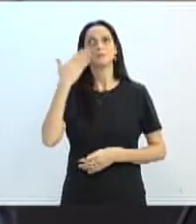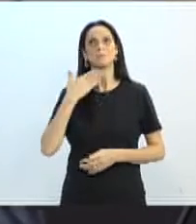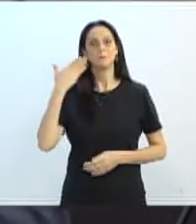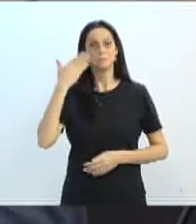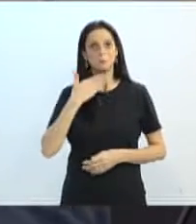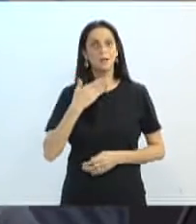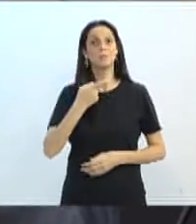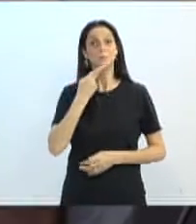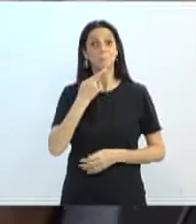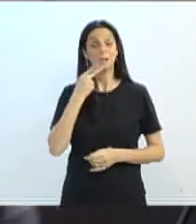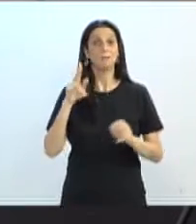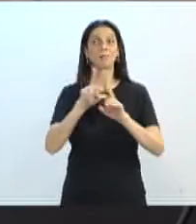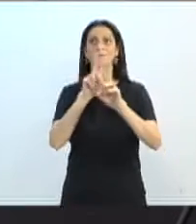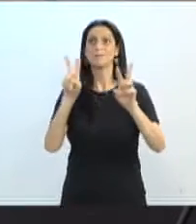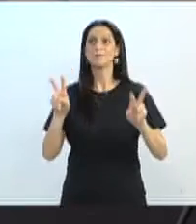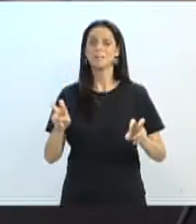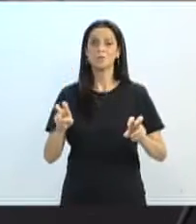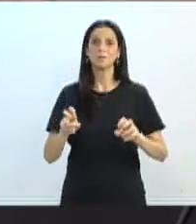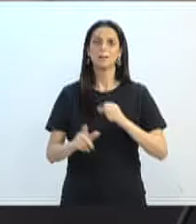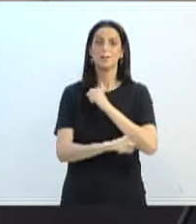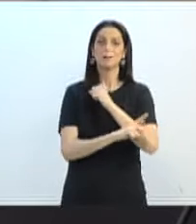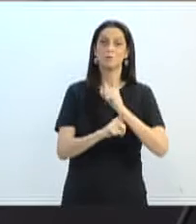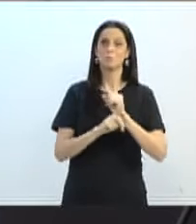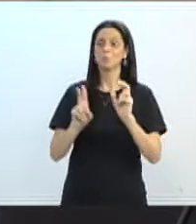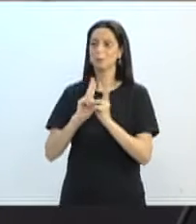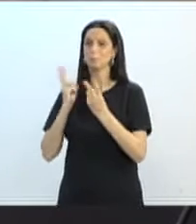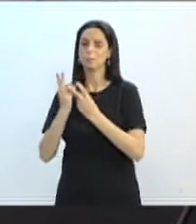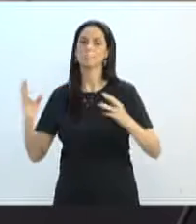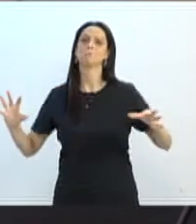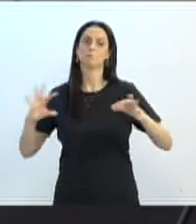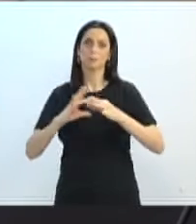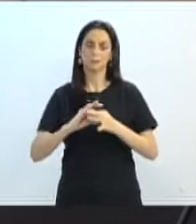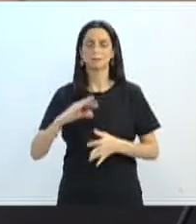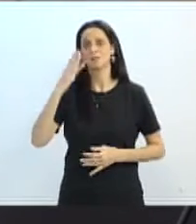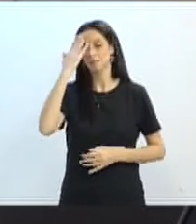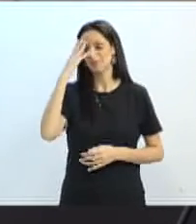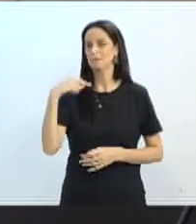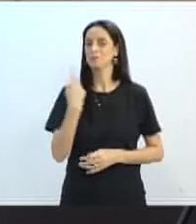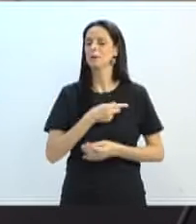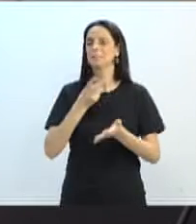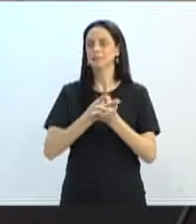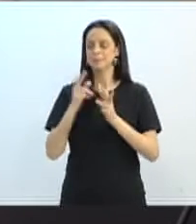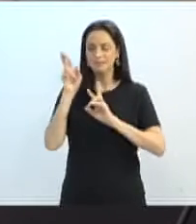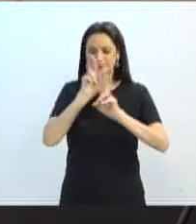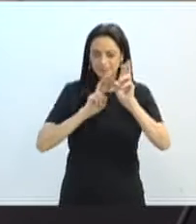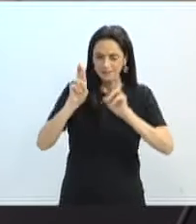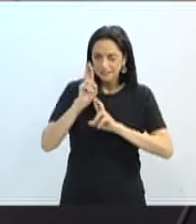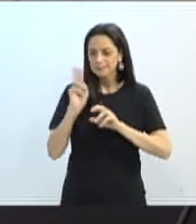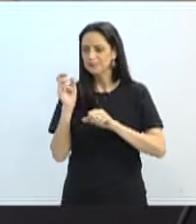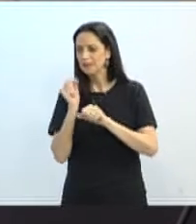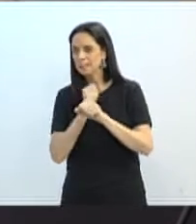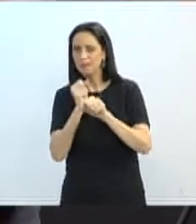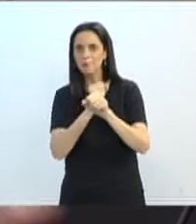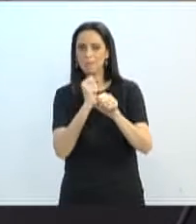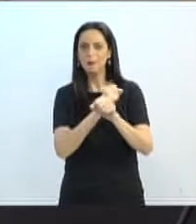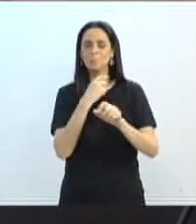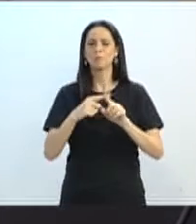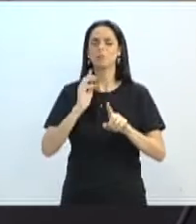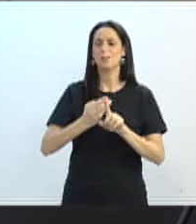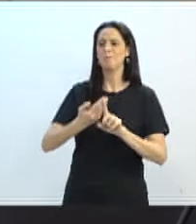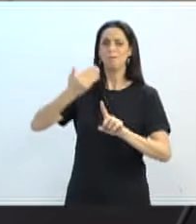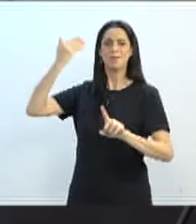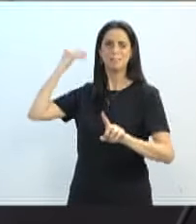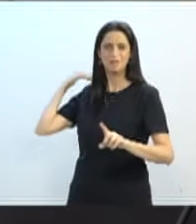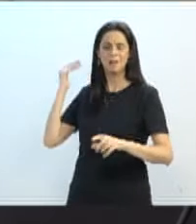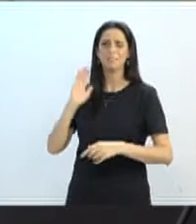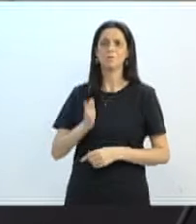Excelência fala sobre a Ligação Velha Garcia, sabe que a gente está sempre atento, fiscalizando essa obra também, até porque desde o início